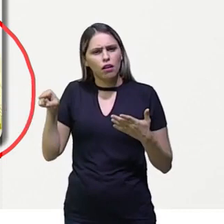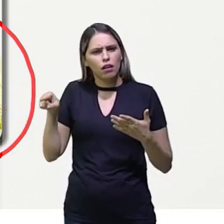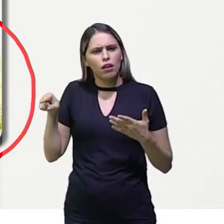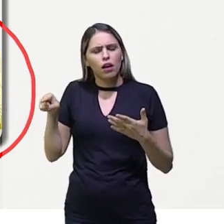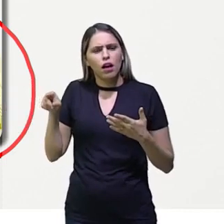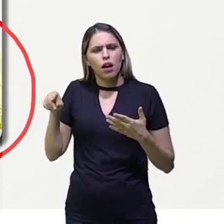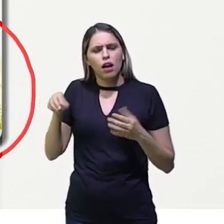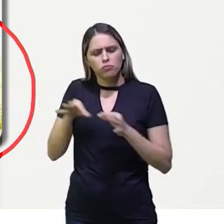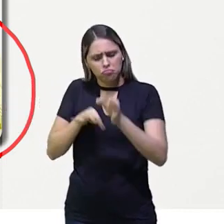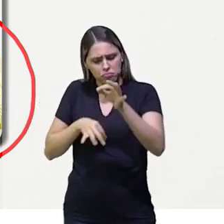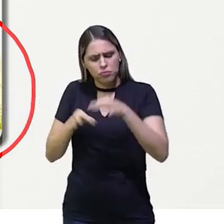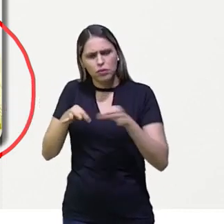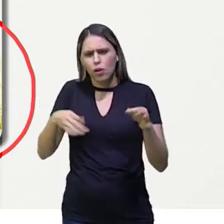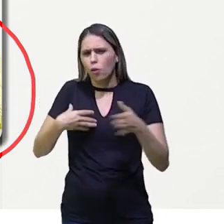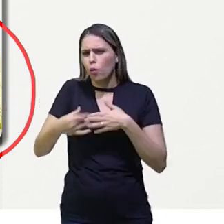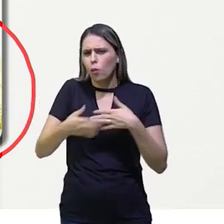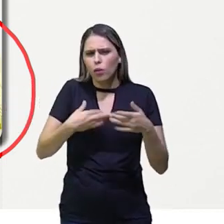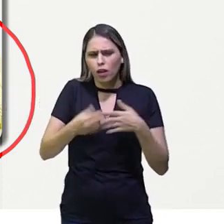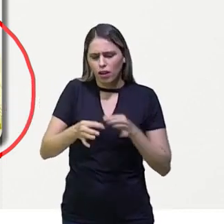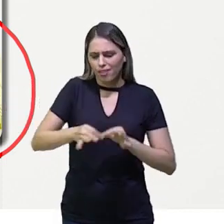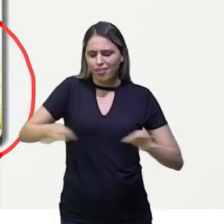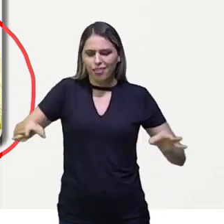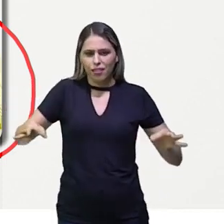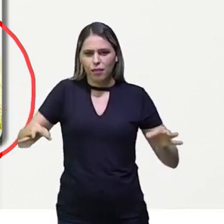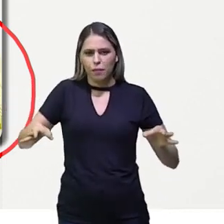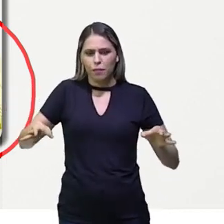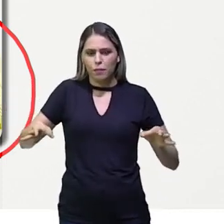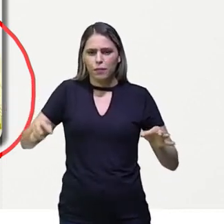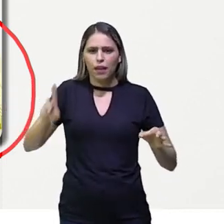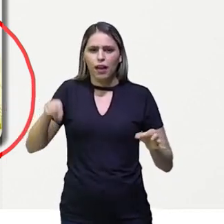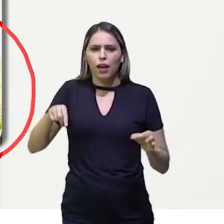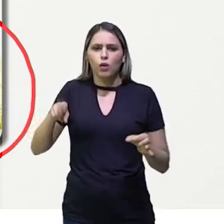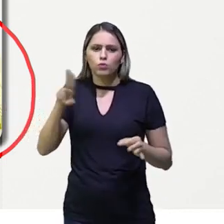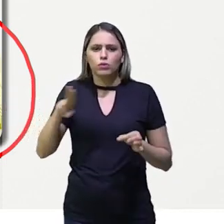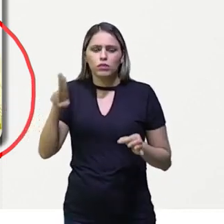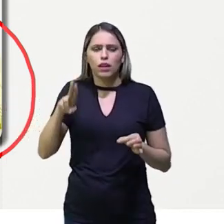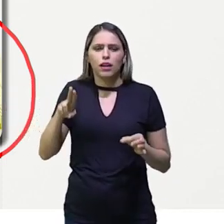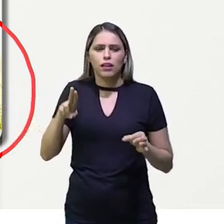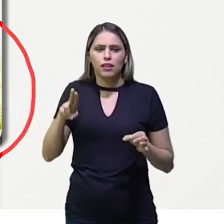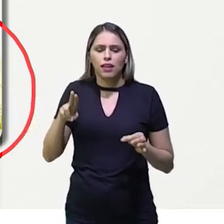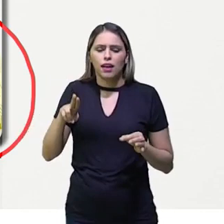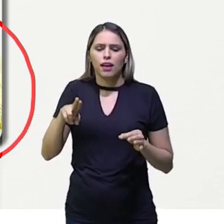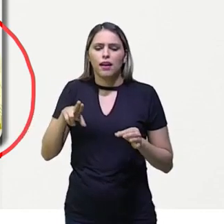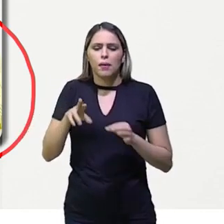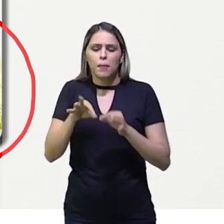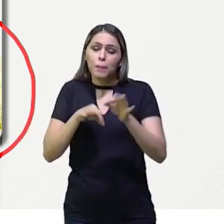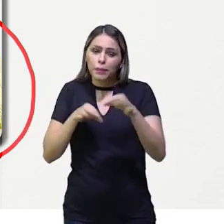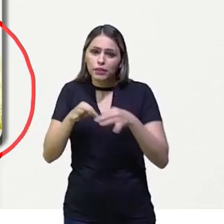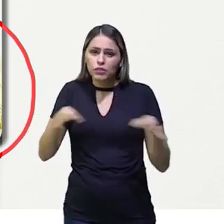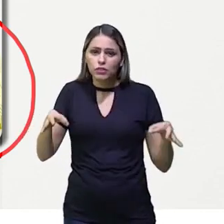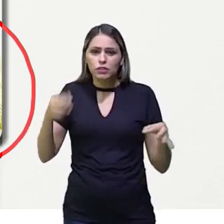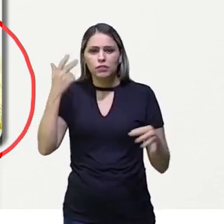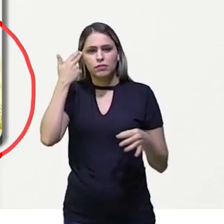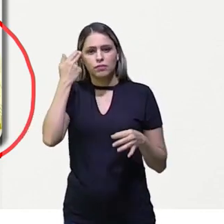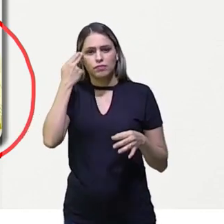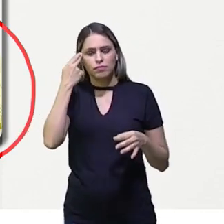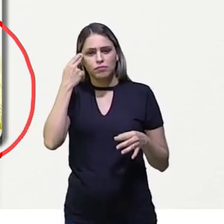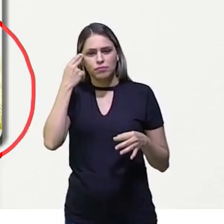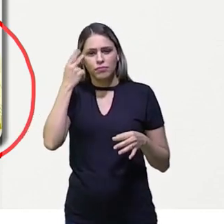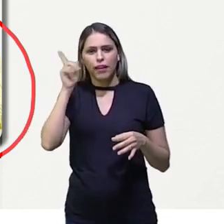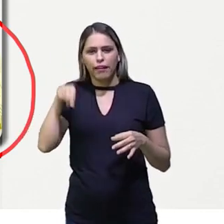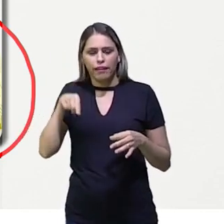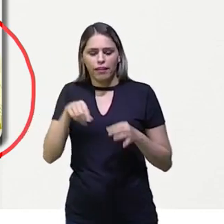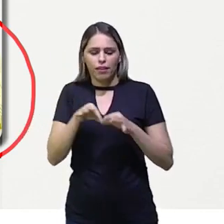quiser. Chamamos ela de medidas convencionais, a fita